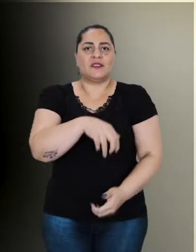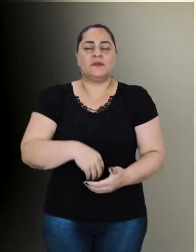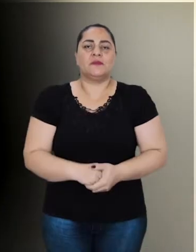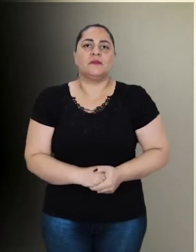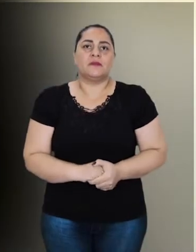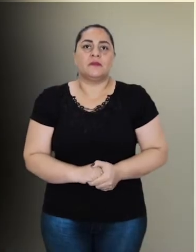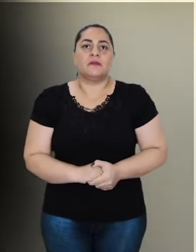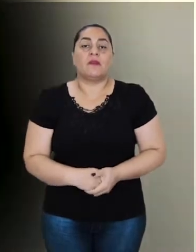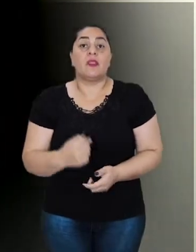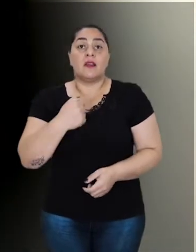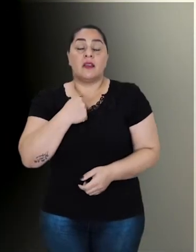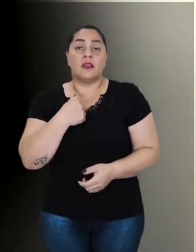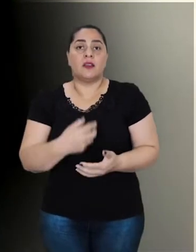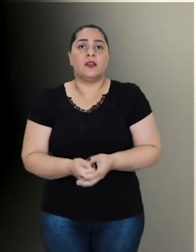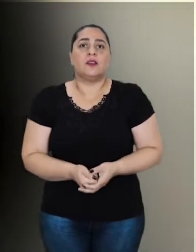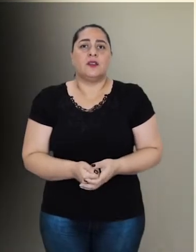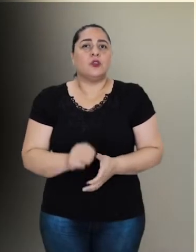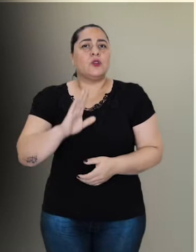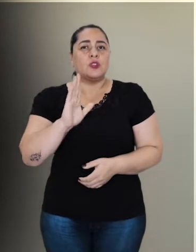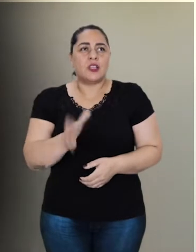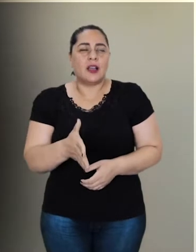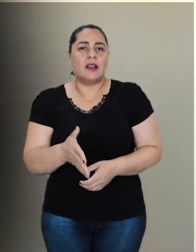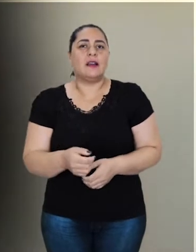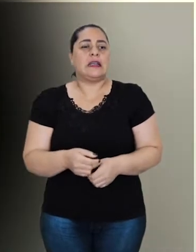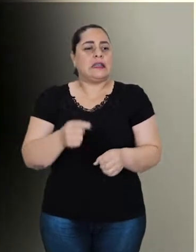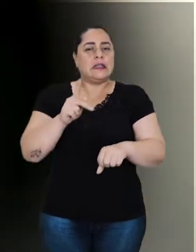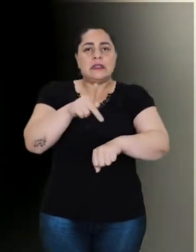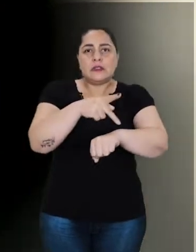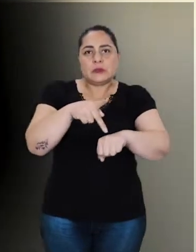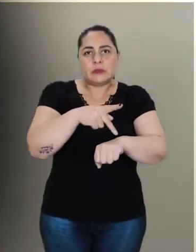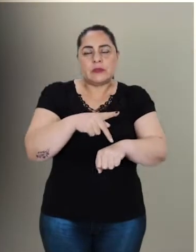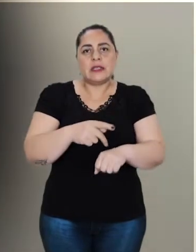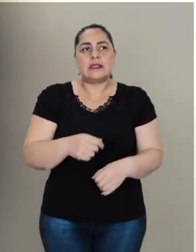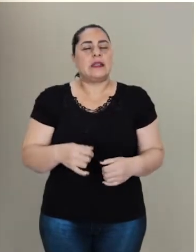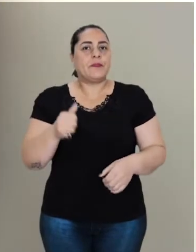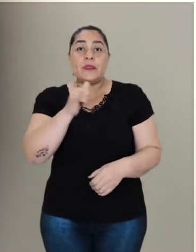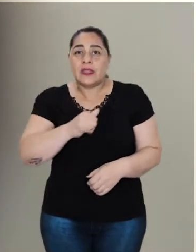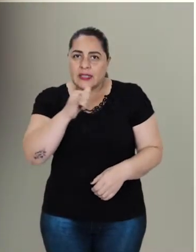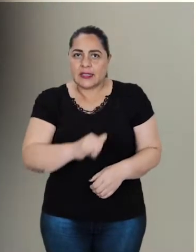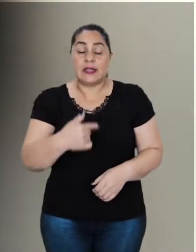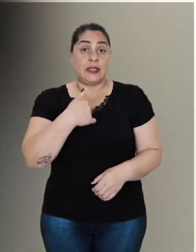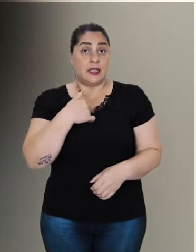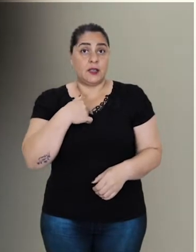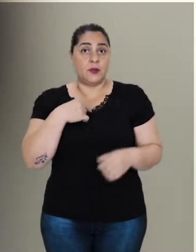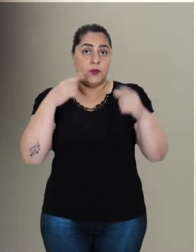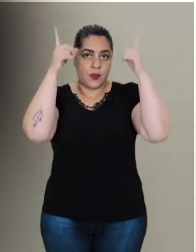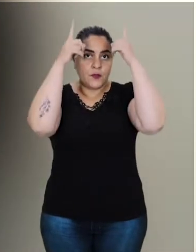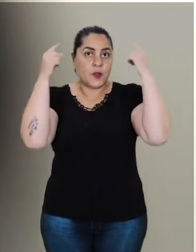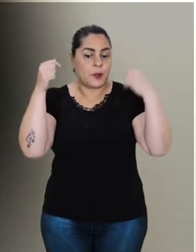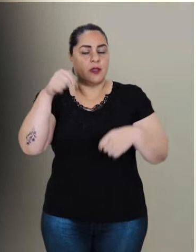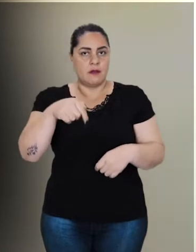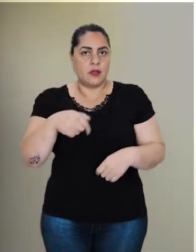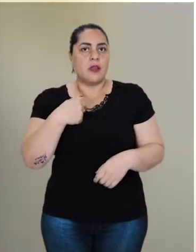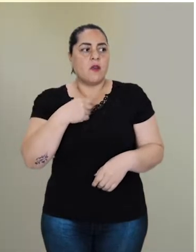aula. Eu vivo há 13 anos na Itália, sou enfermeiro aqui, e eu conheci muita